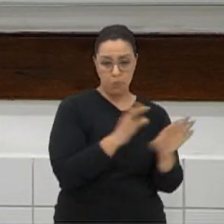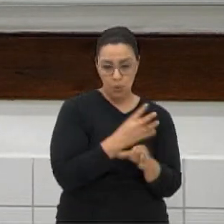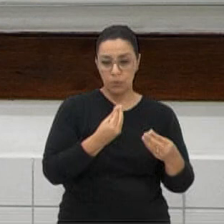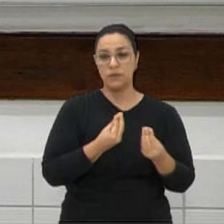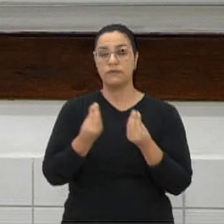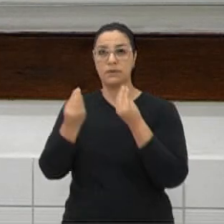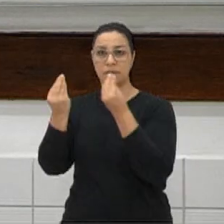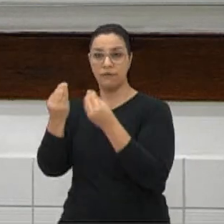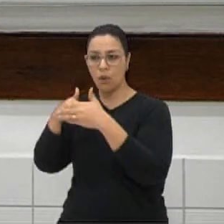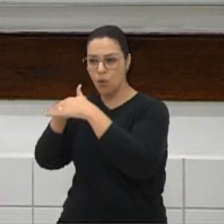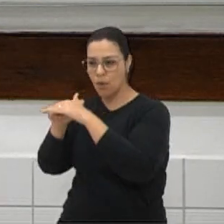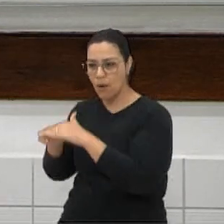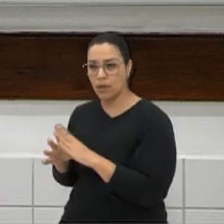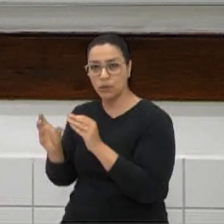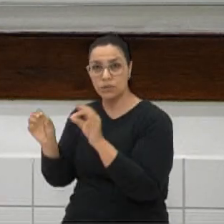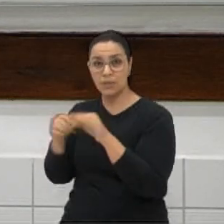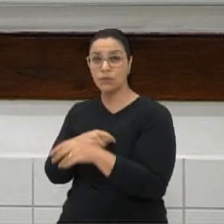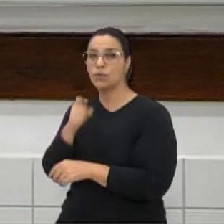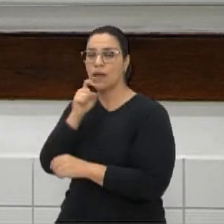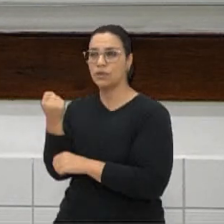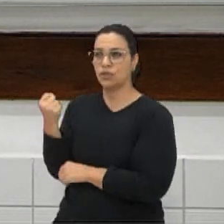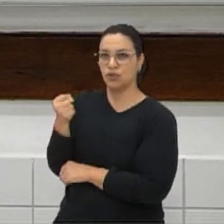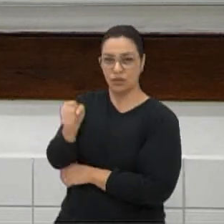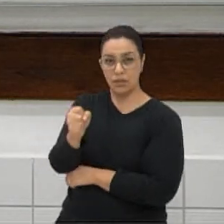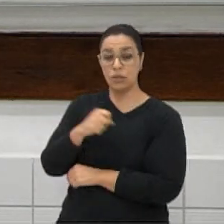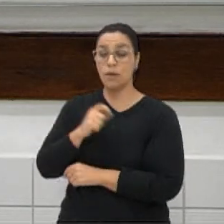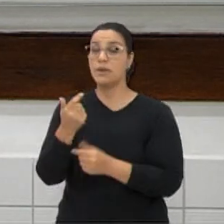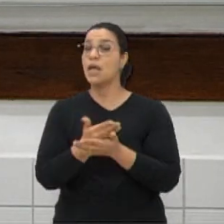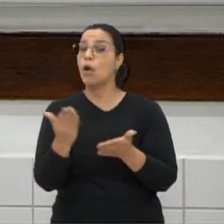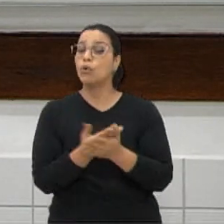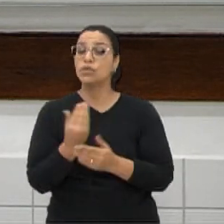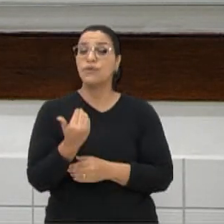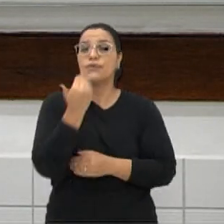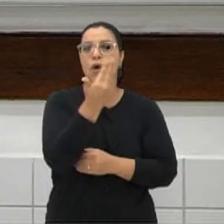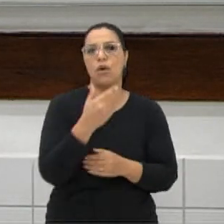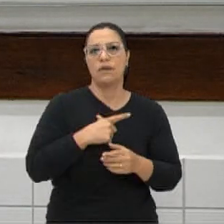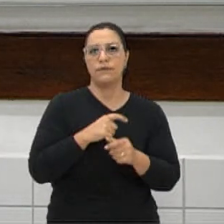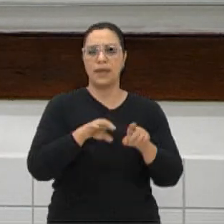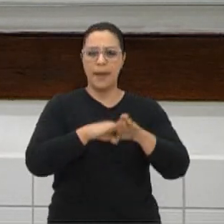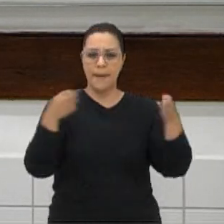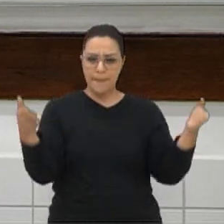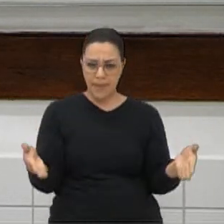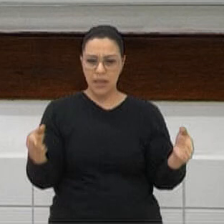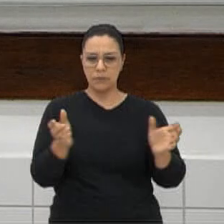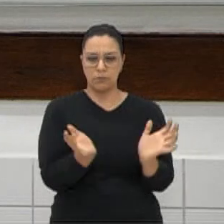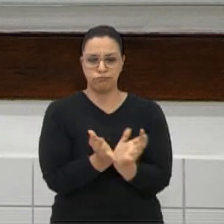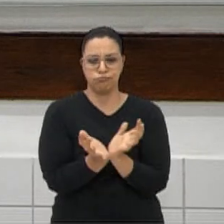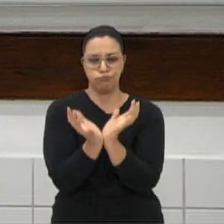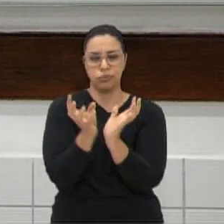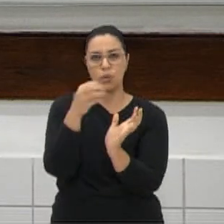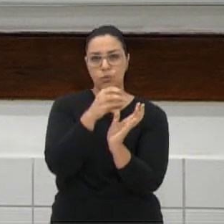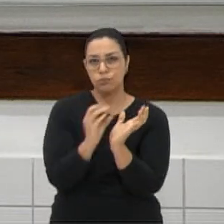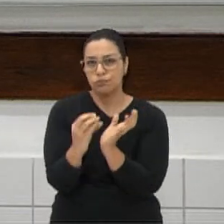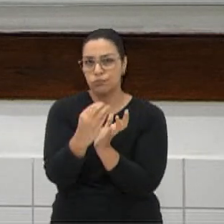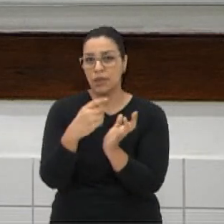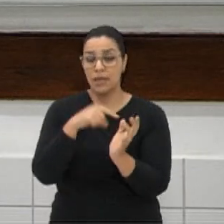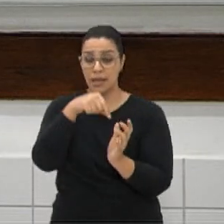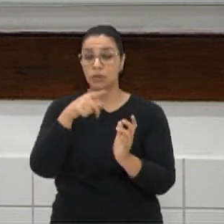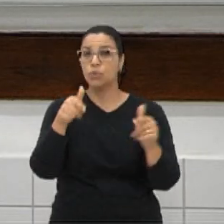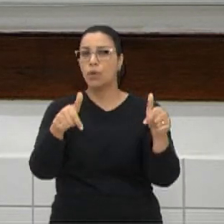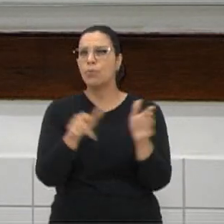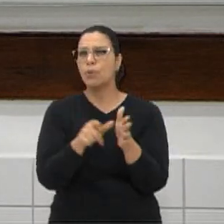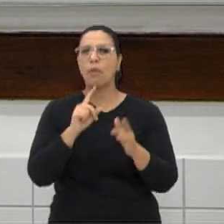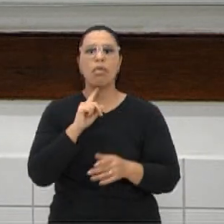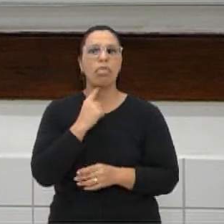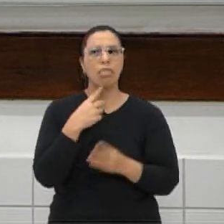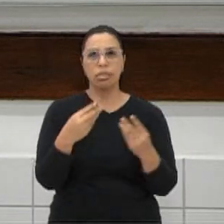da geladeira ou então deixado ao ar livre, né? Por que isso, né? Aquele alimento vai passar por um processo, por exemplo, ele está em uma condição em que ele não vai